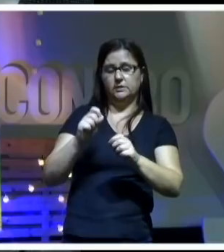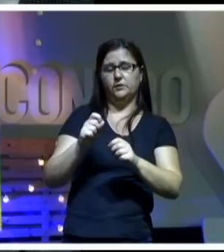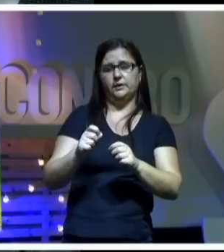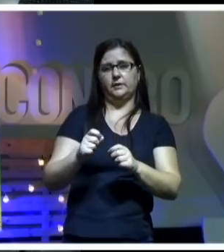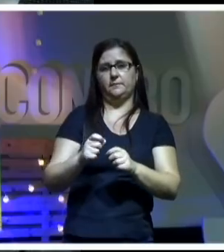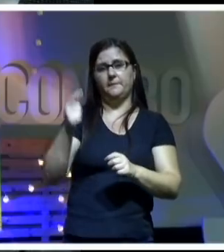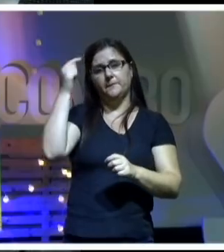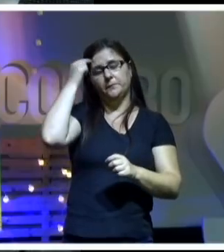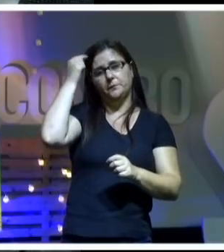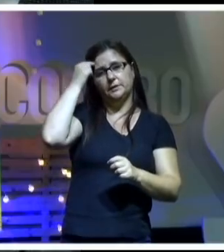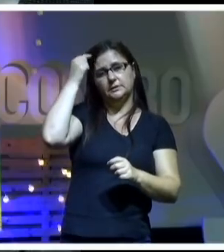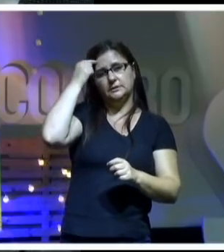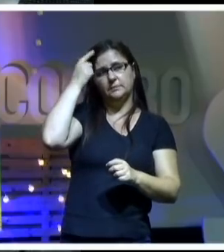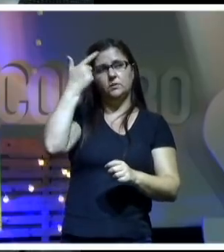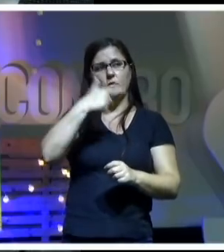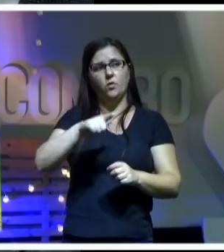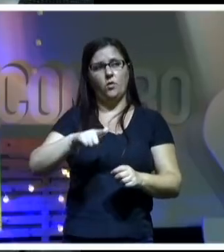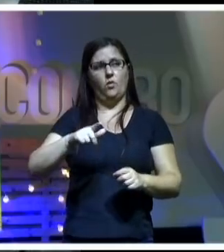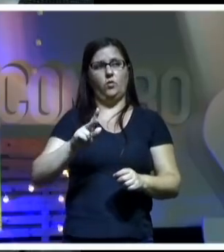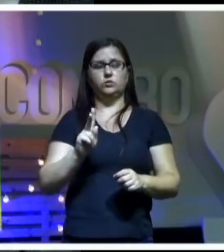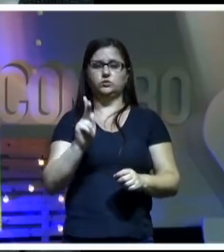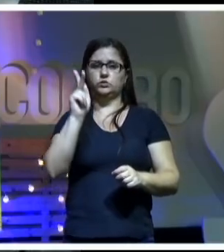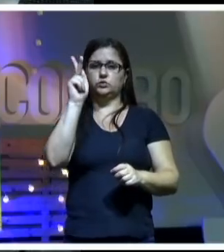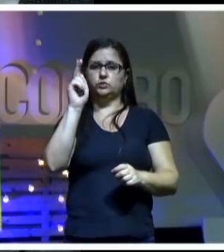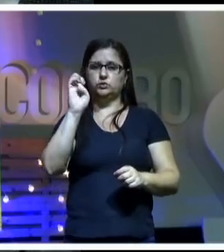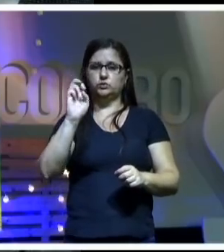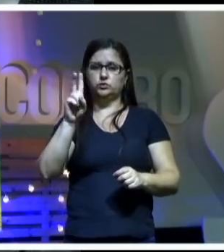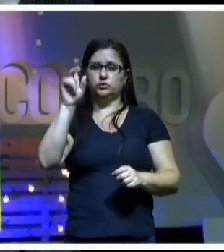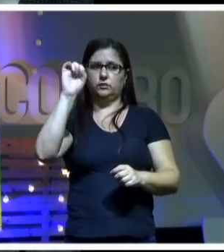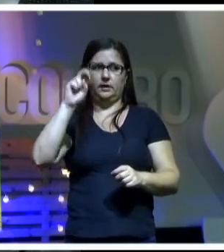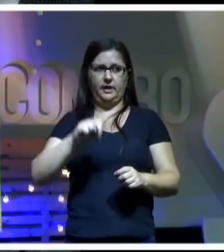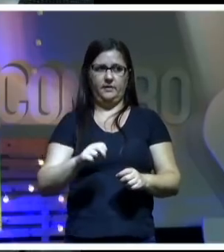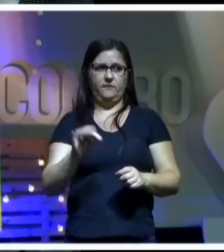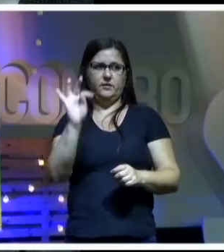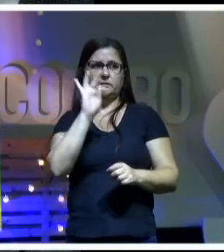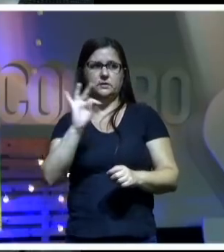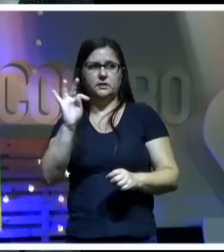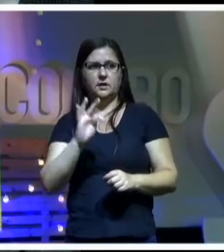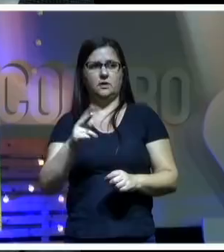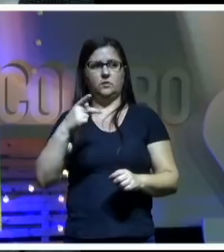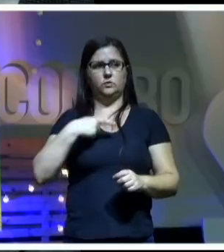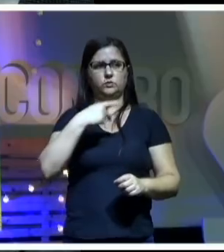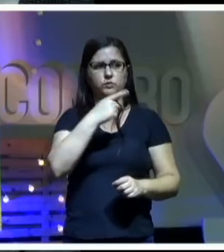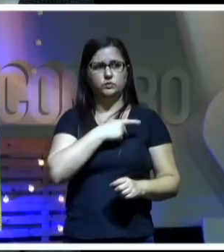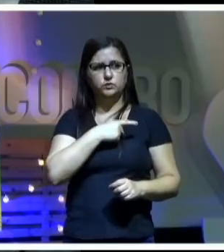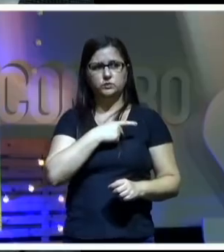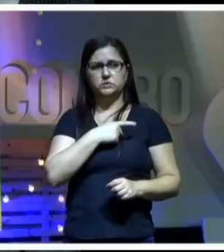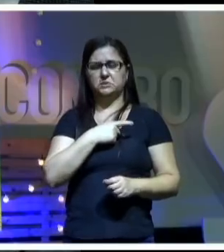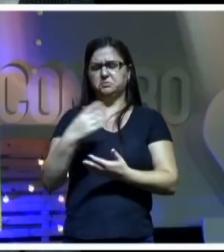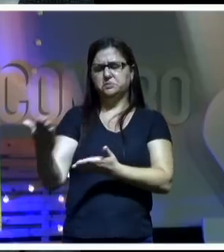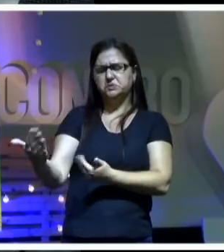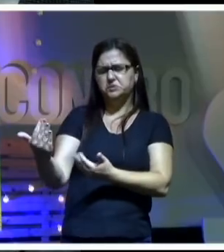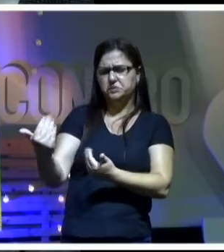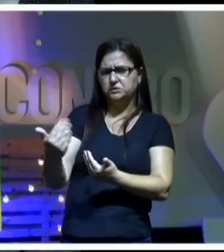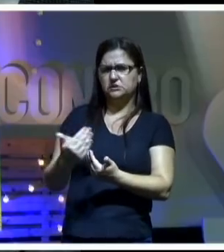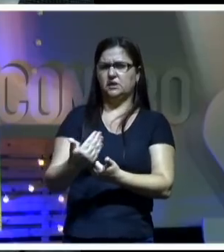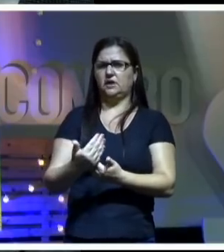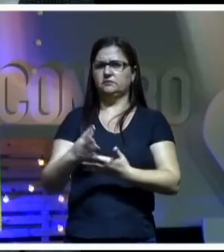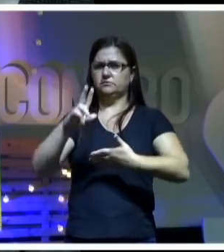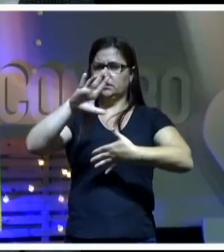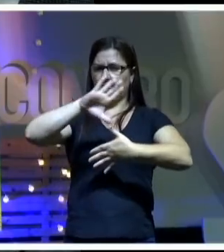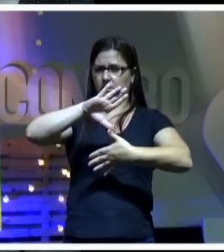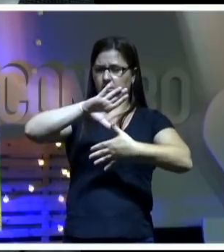segue com o teólogo americano chamado kevin van gusa que não tenha um jovem interessante que a américa produziu